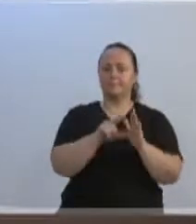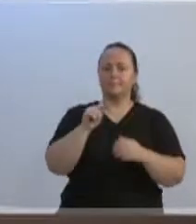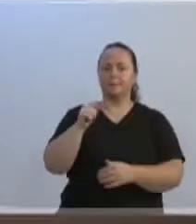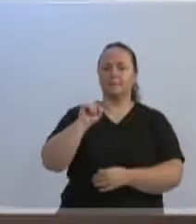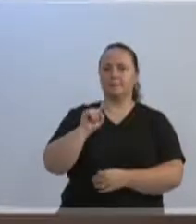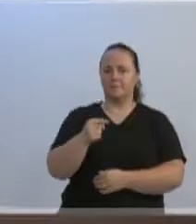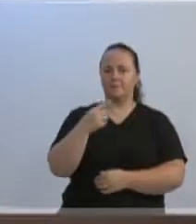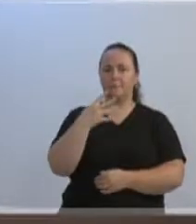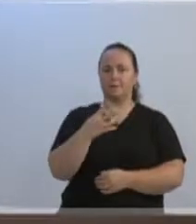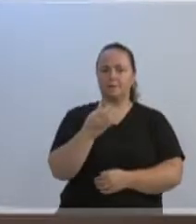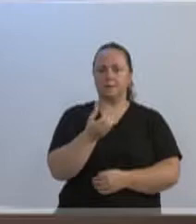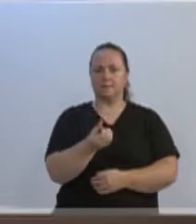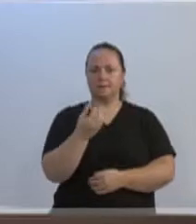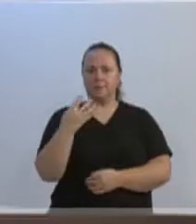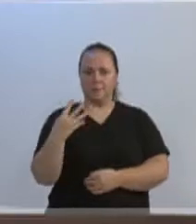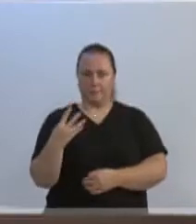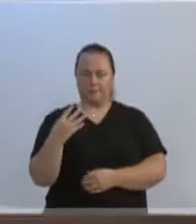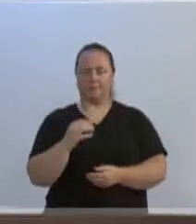7464